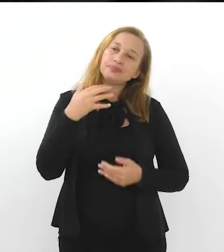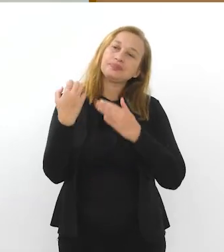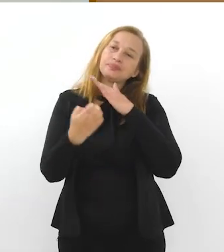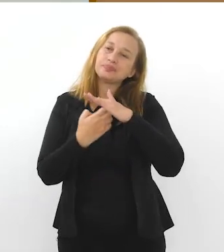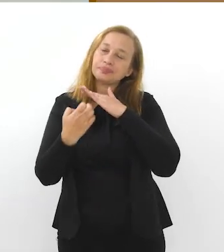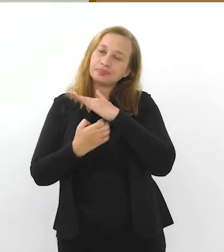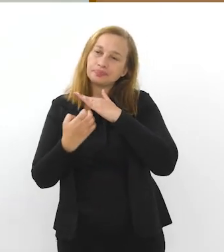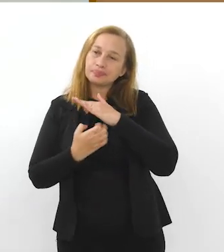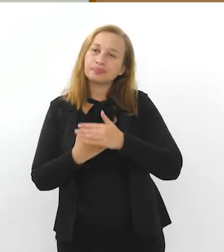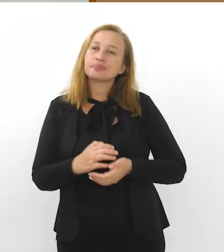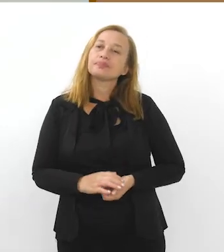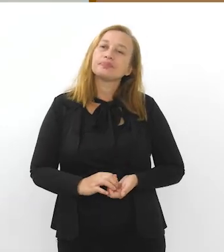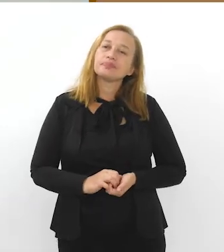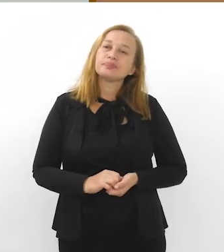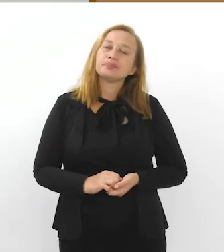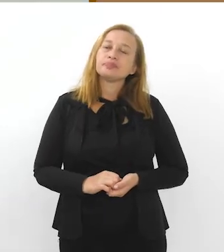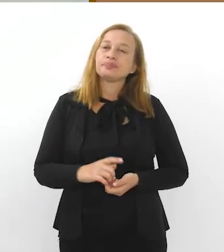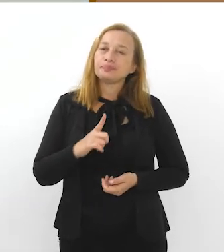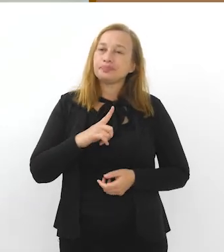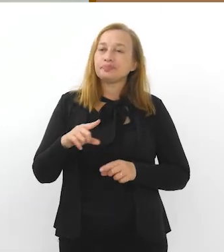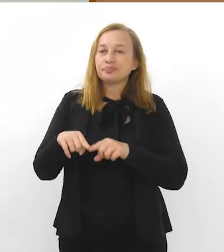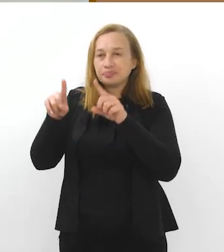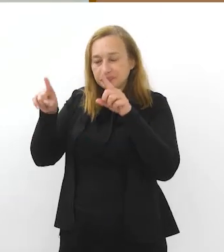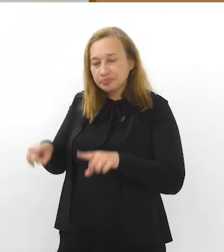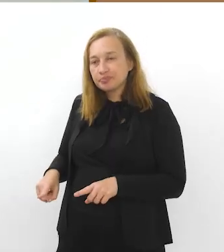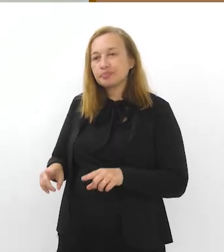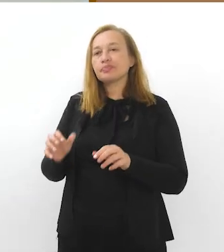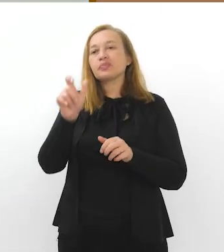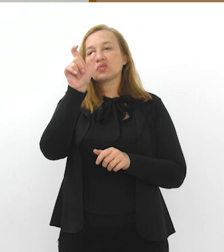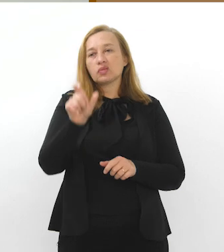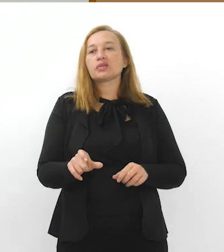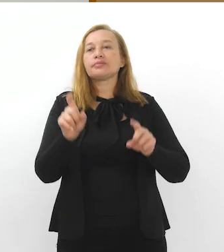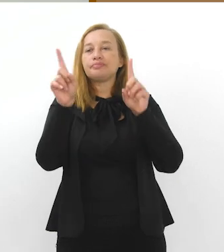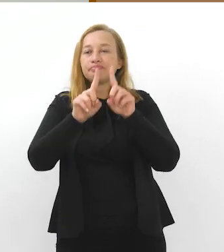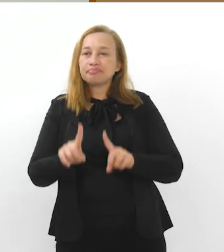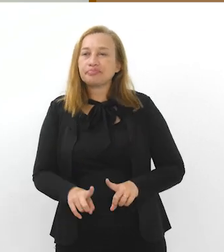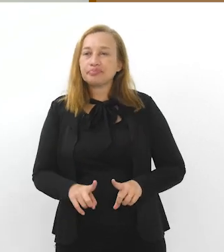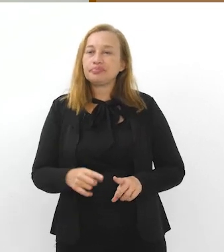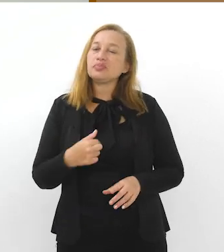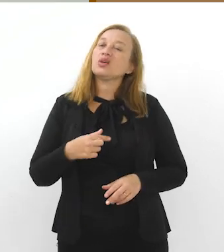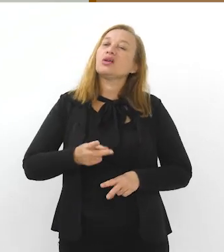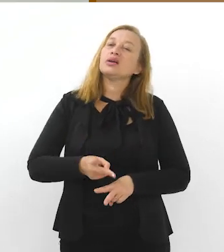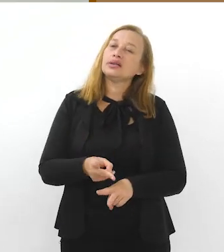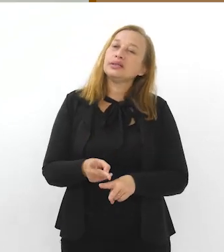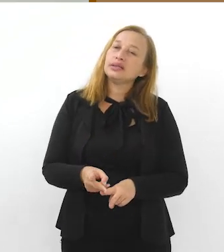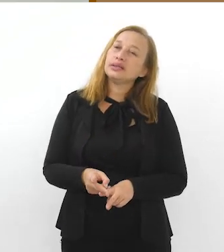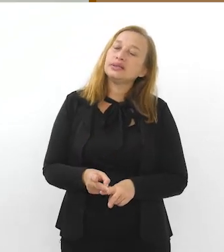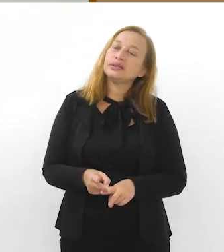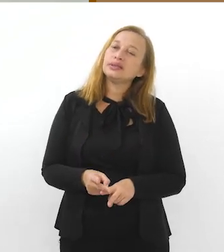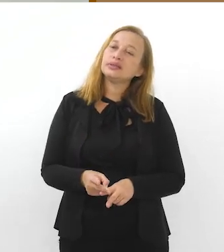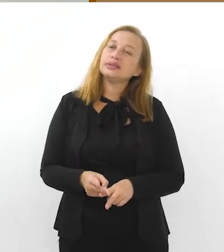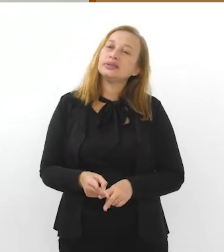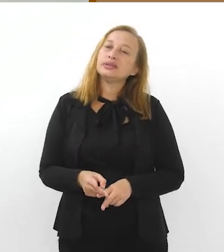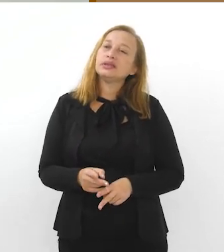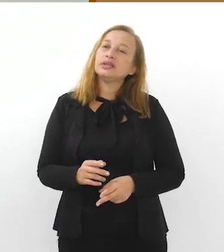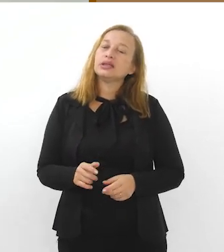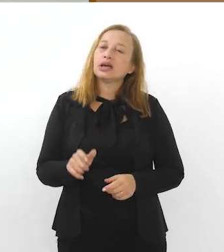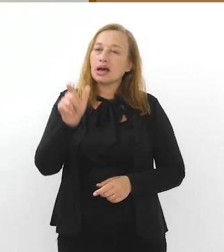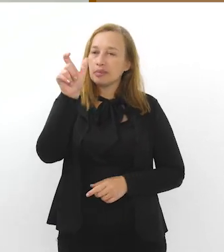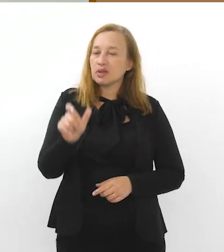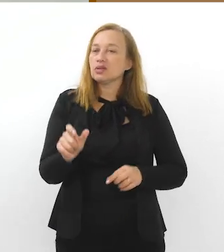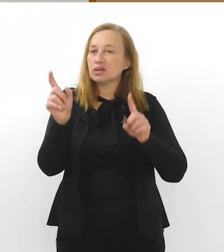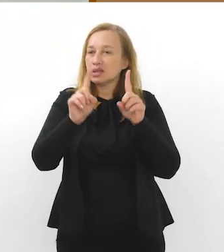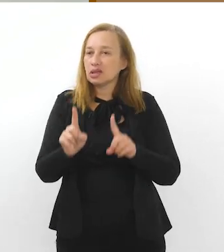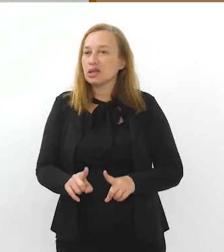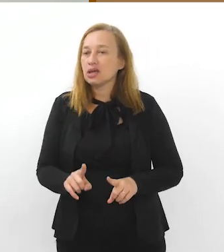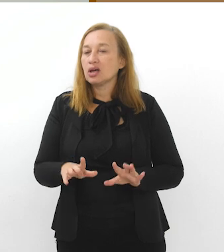em empresas, né, que têm funcionários com deficiência, mas eu deixo sempre bem claro, né, que o